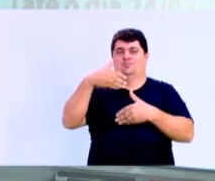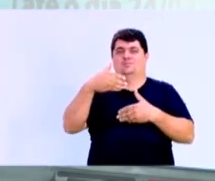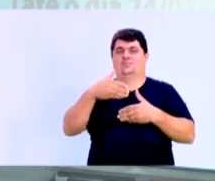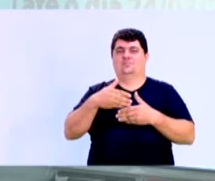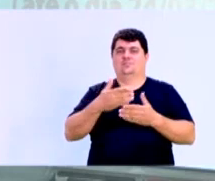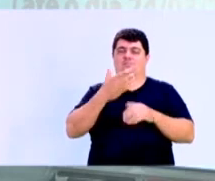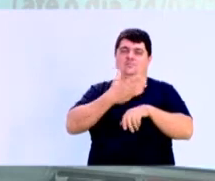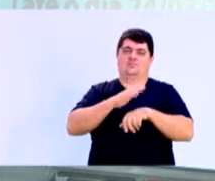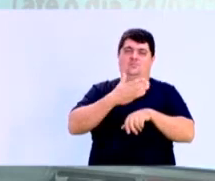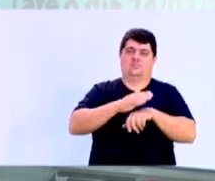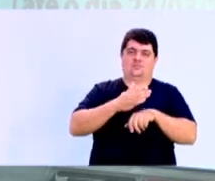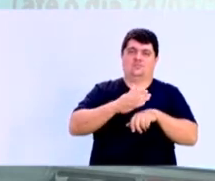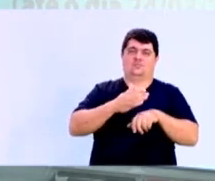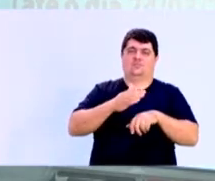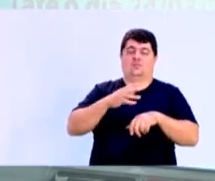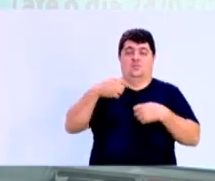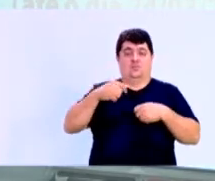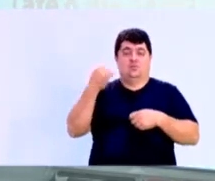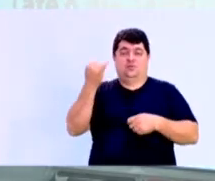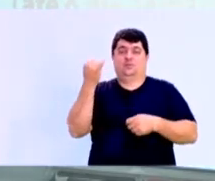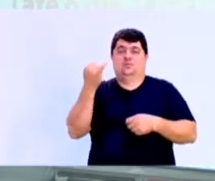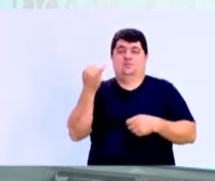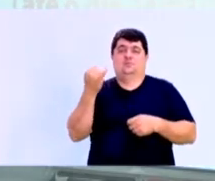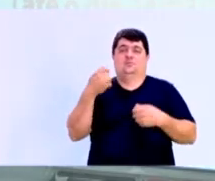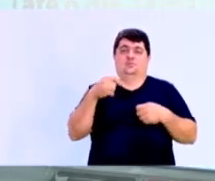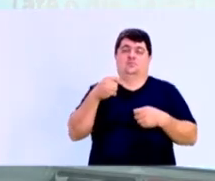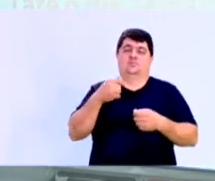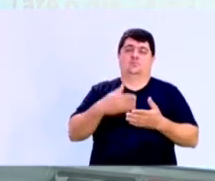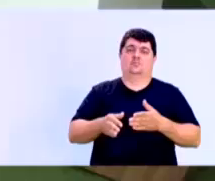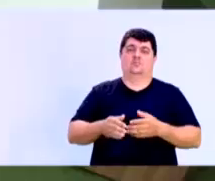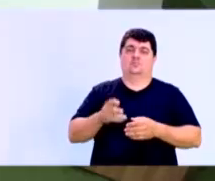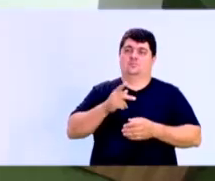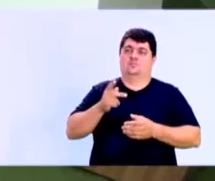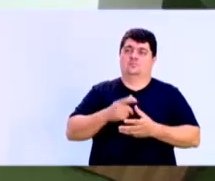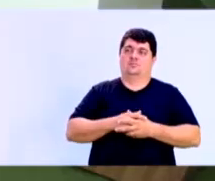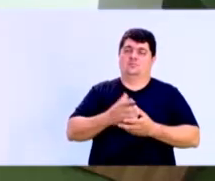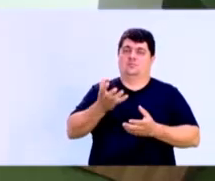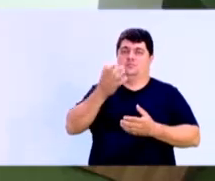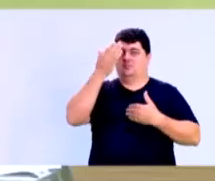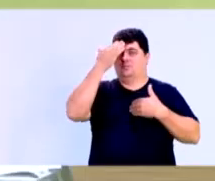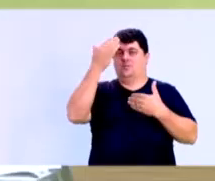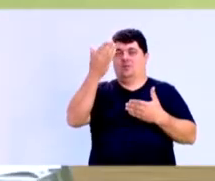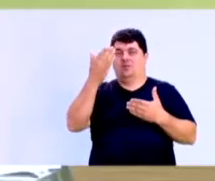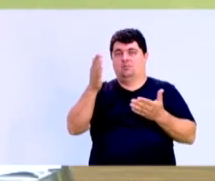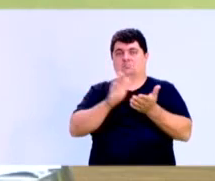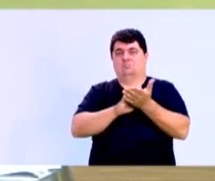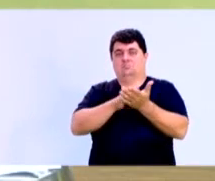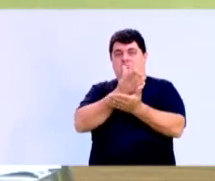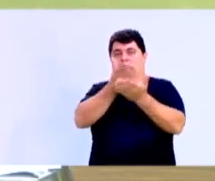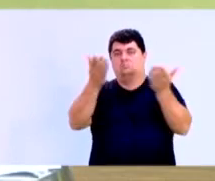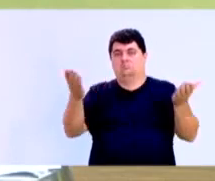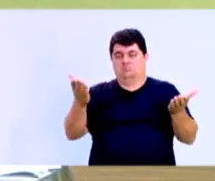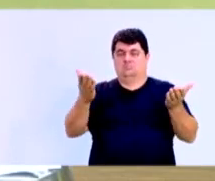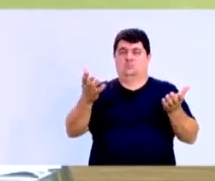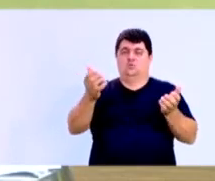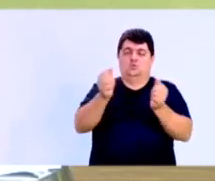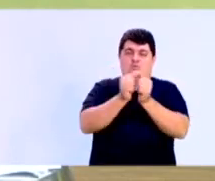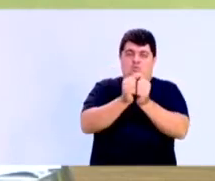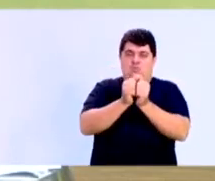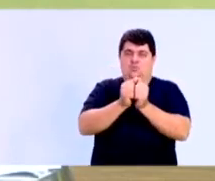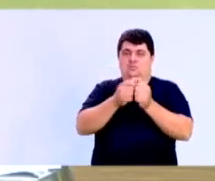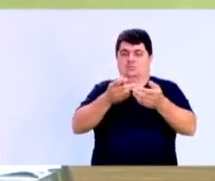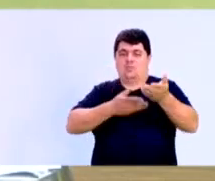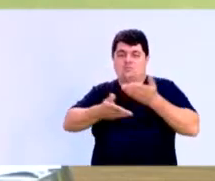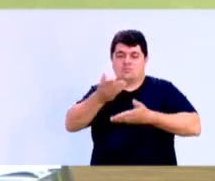da atividade, que sem as atividades também vocês acabam sendo prejudicados. Professora Leila? Quero agradecer a companhia, agradecer a participação de vocês aqui no